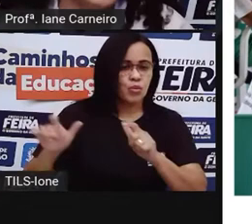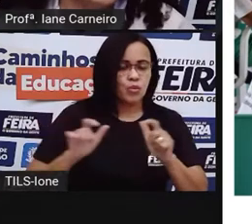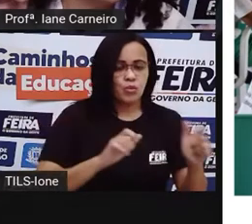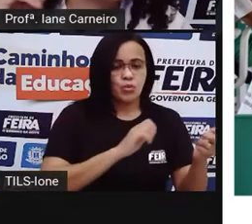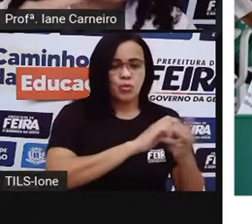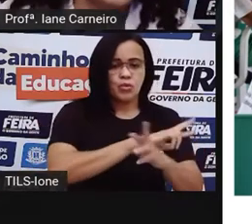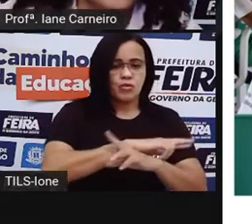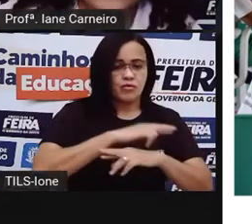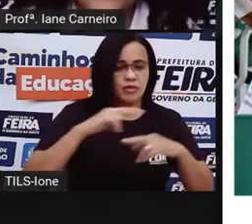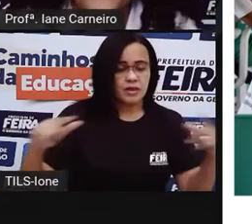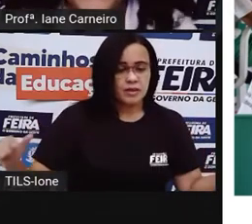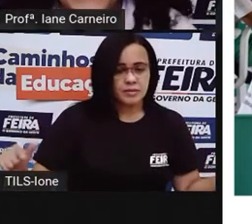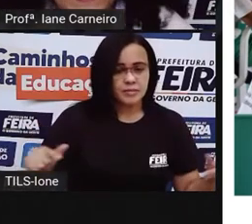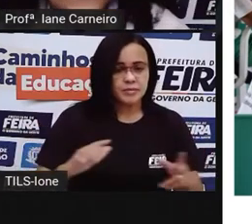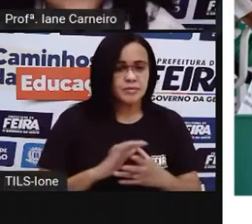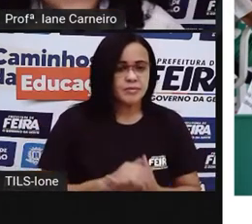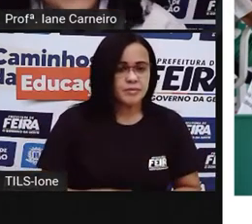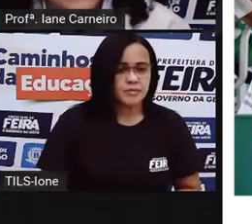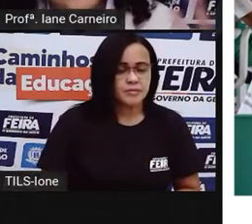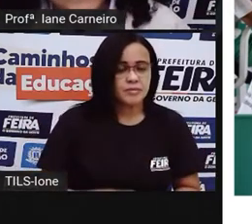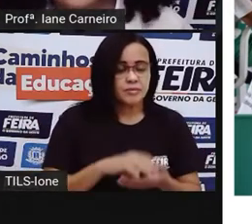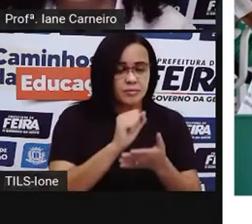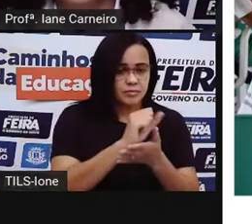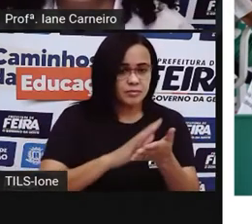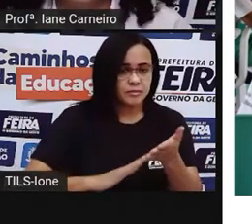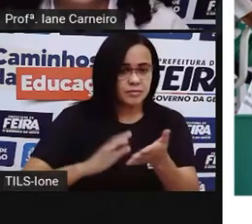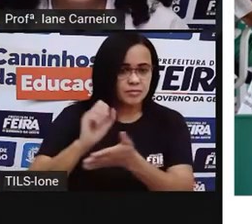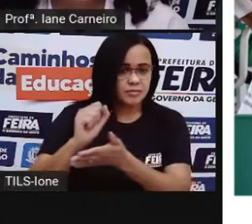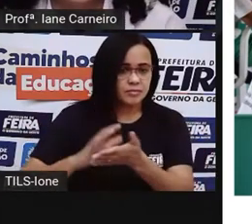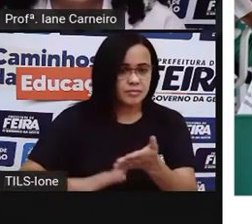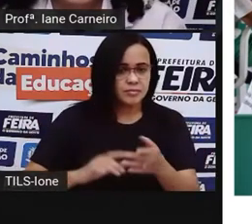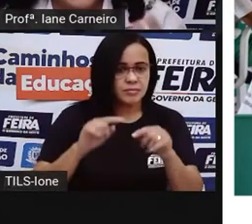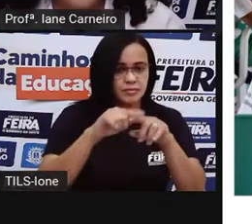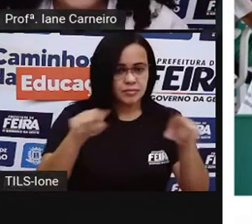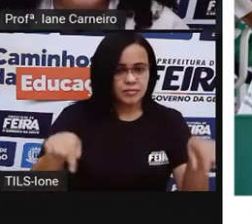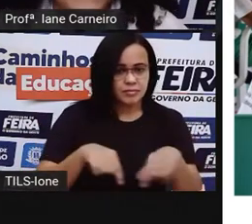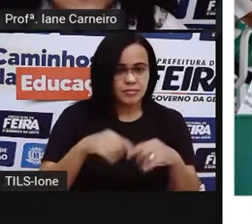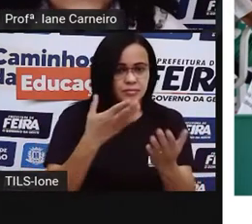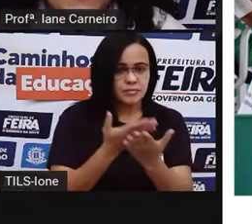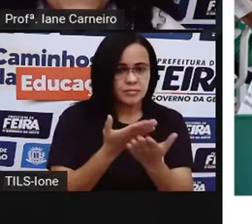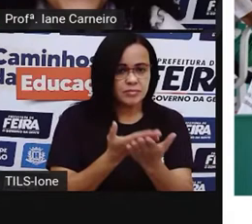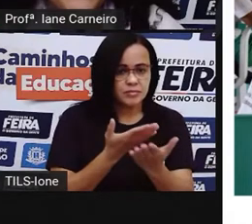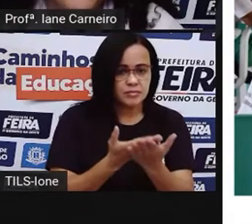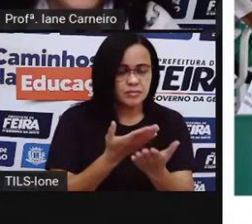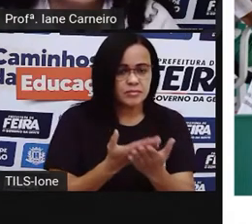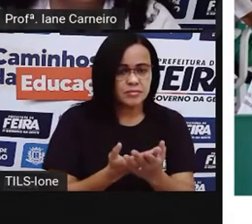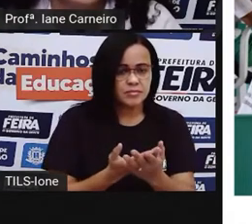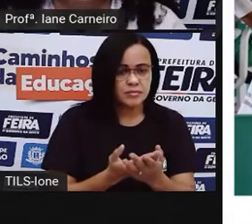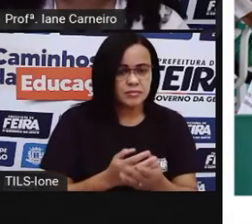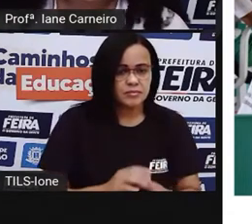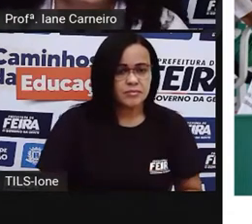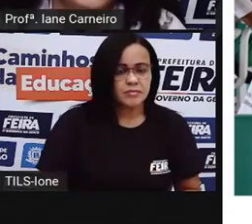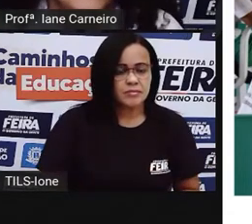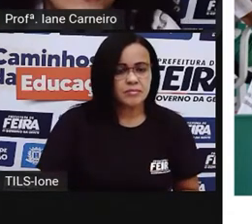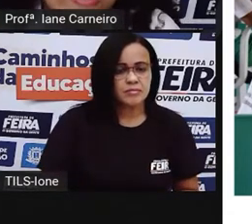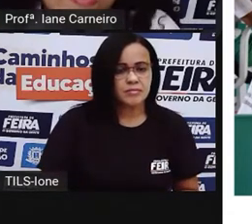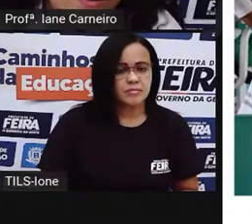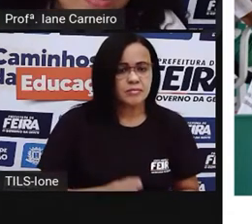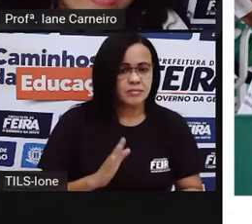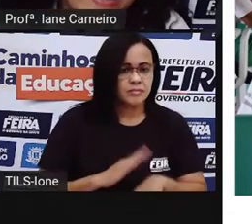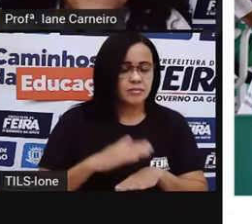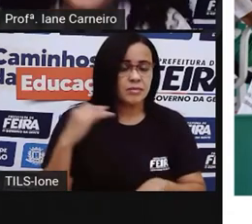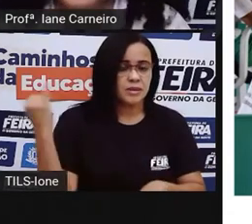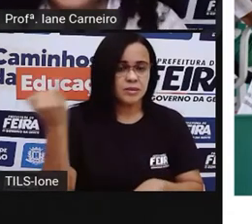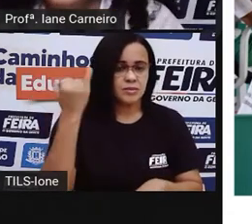de histórias, faz as atividades. A sala de aula é um lugar, um espaço muito importante da nossa